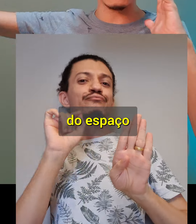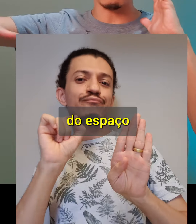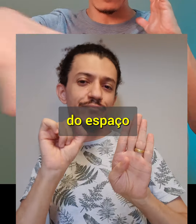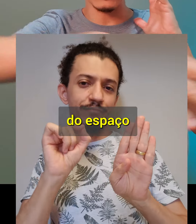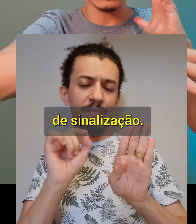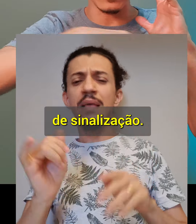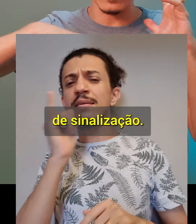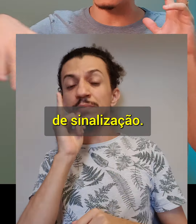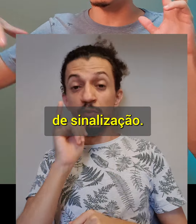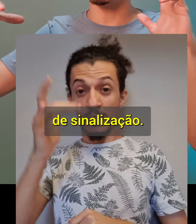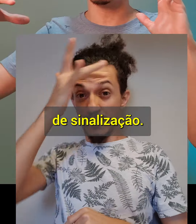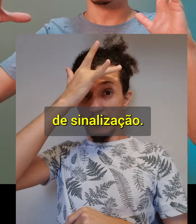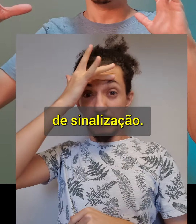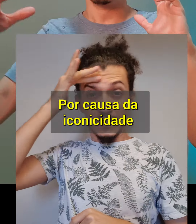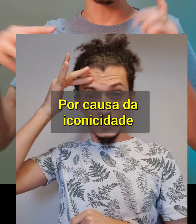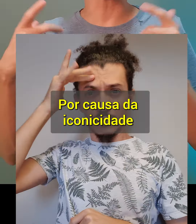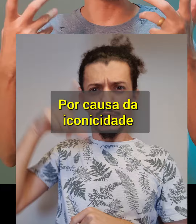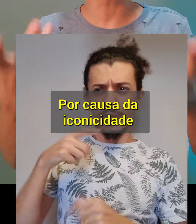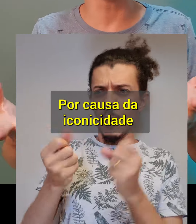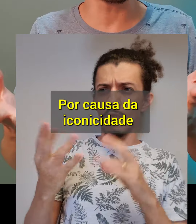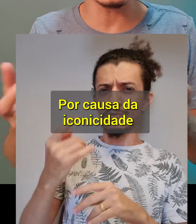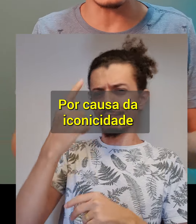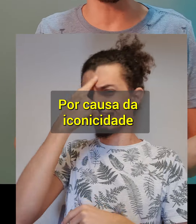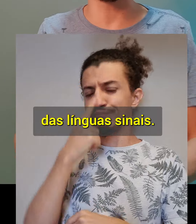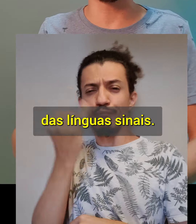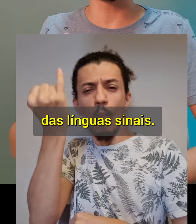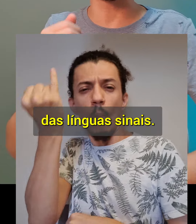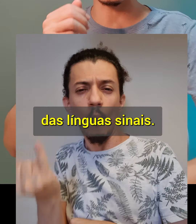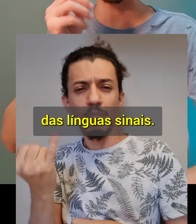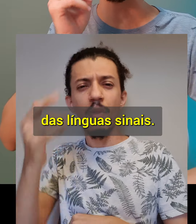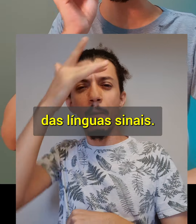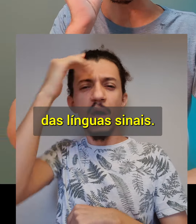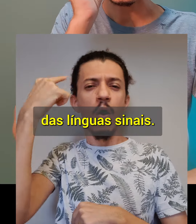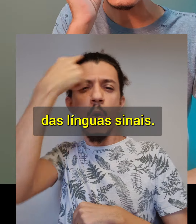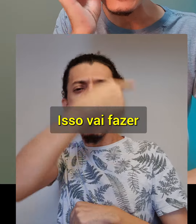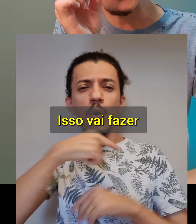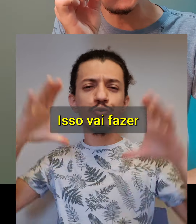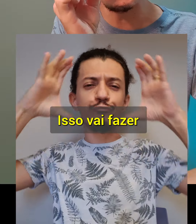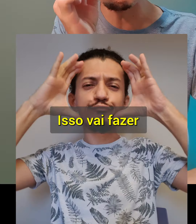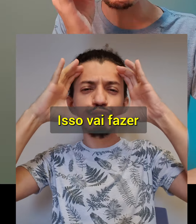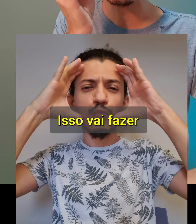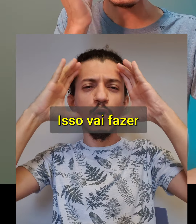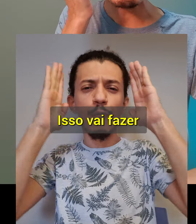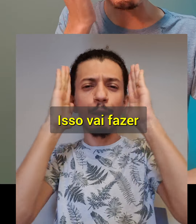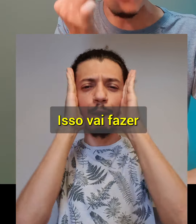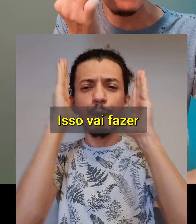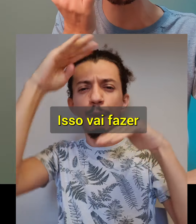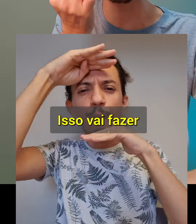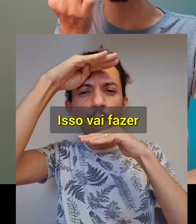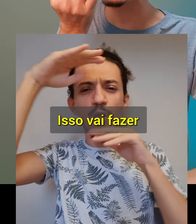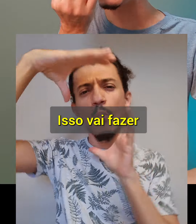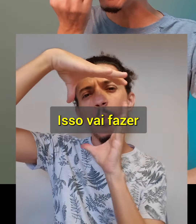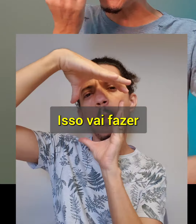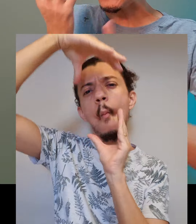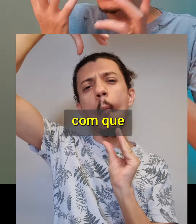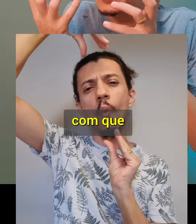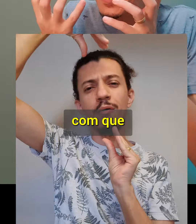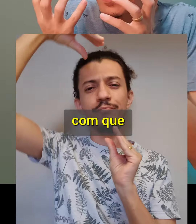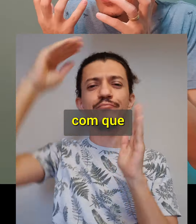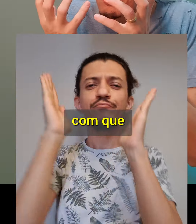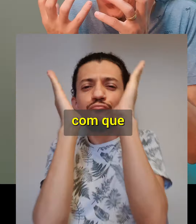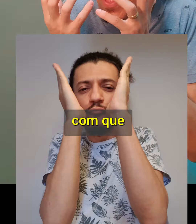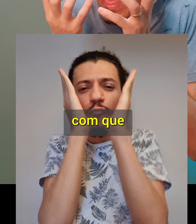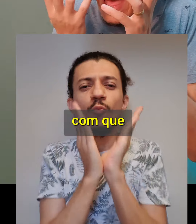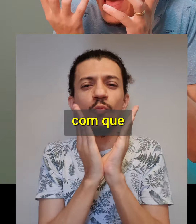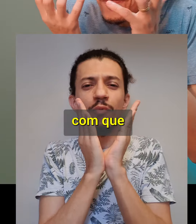causa do uso do espaço de sinalização, por causa da iconicidade das línguas de sinais. Isso vai fazer com